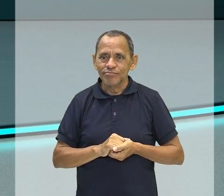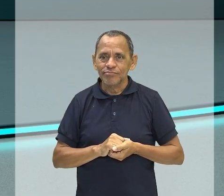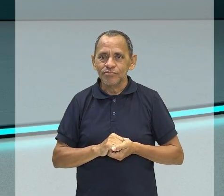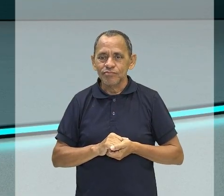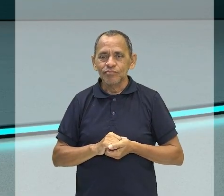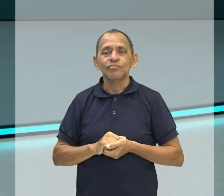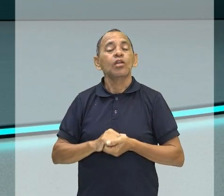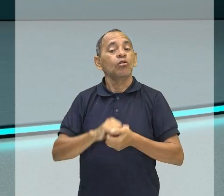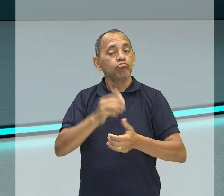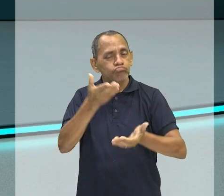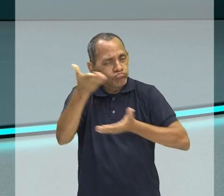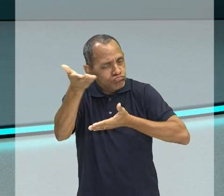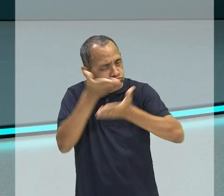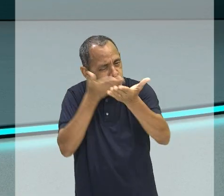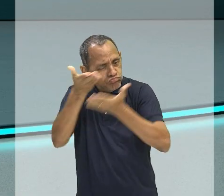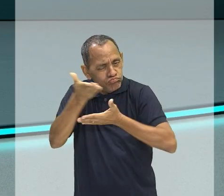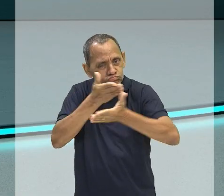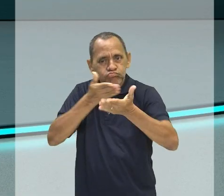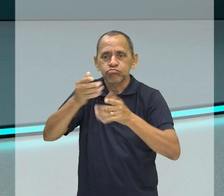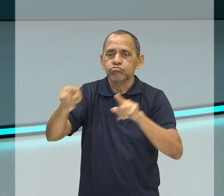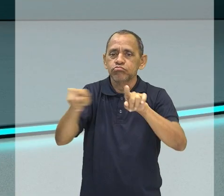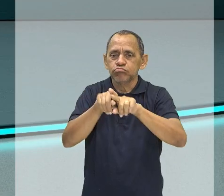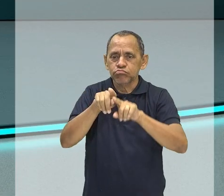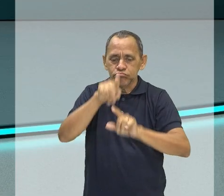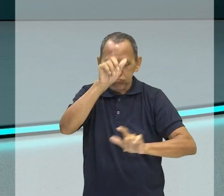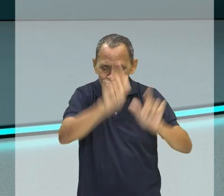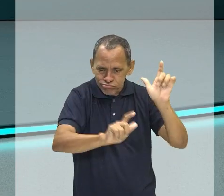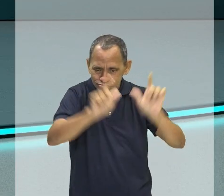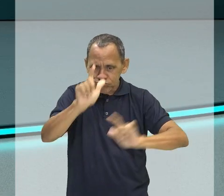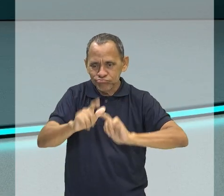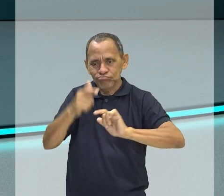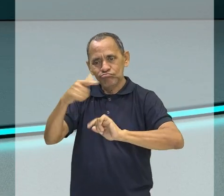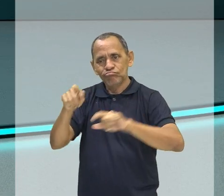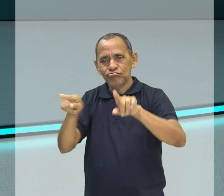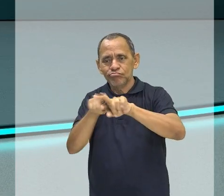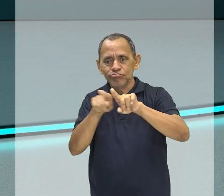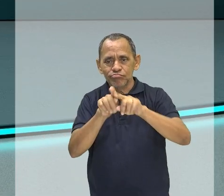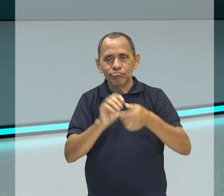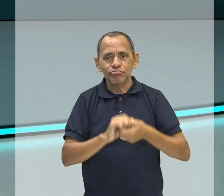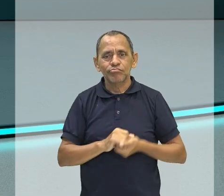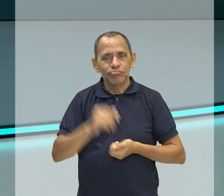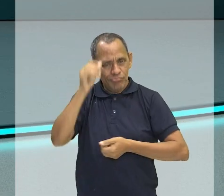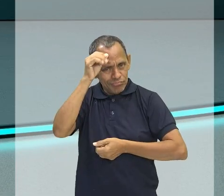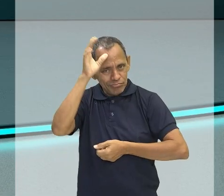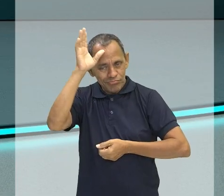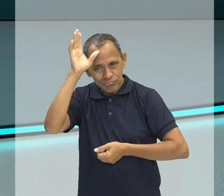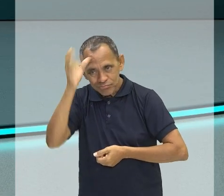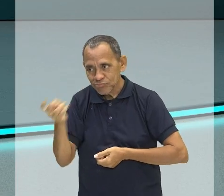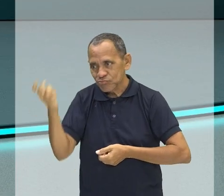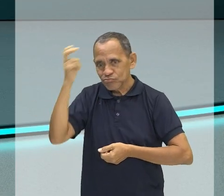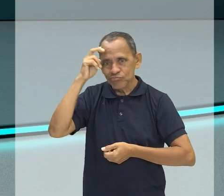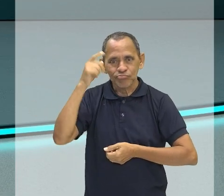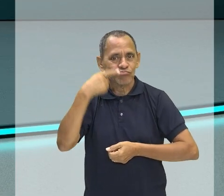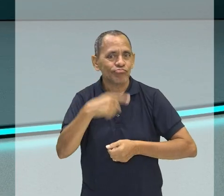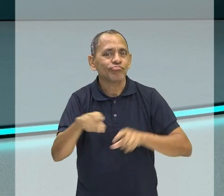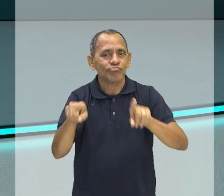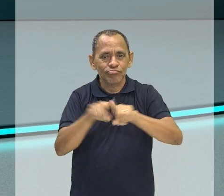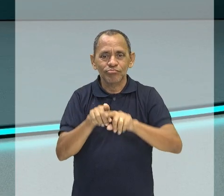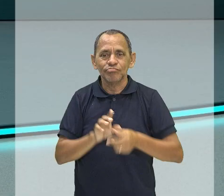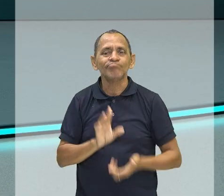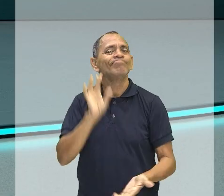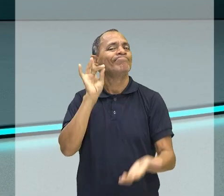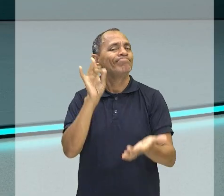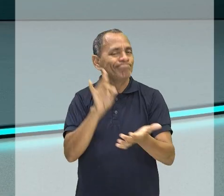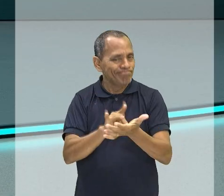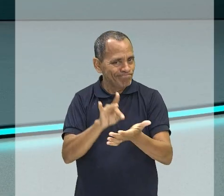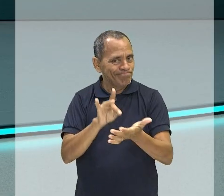com outras pessoas. Além disso, você vai conhecer outras culturas, porque eu tenho certeza que a partir do momento